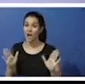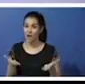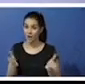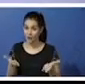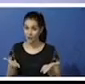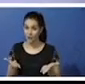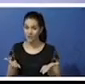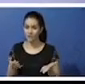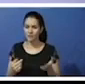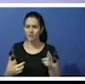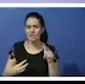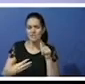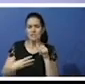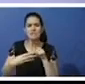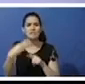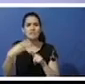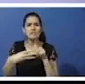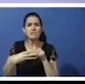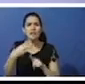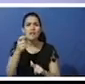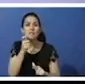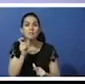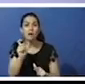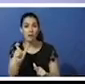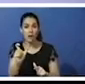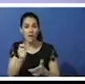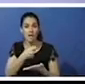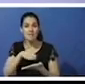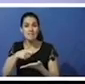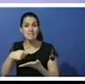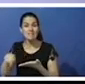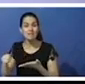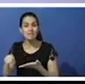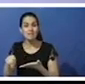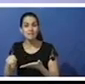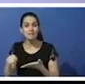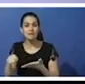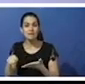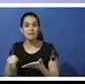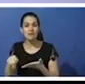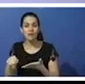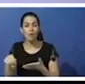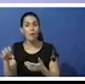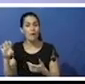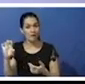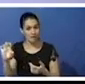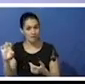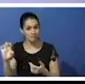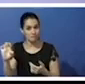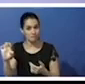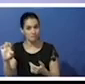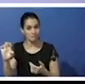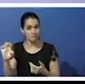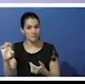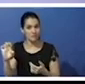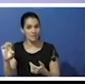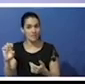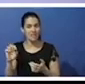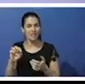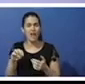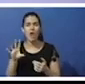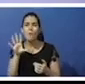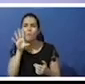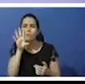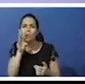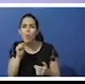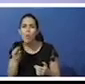Agora, 3 palavras escritas com a vogal E, que na pronúncia eu posso escrever I, que na pronúncia